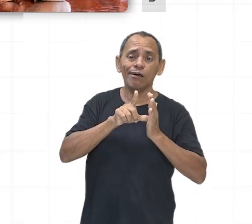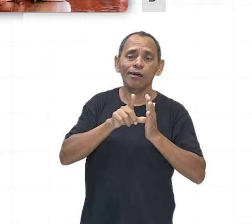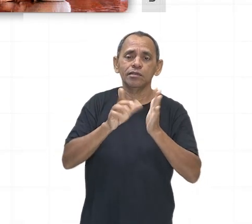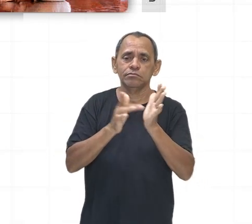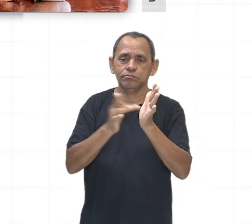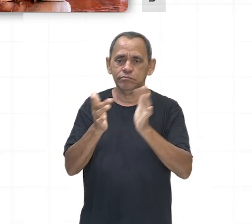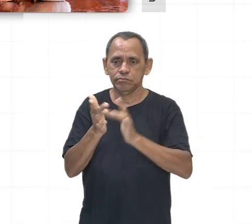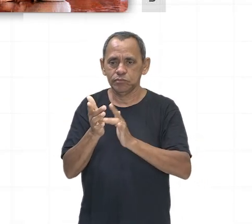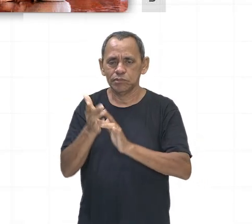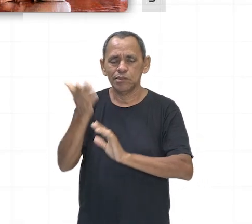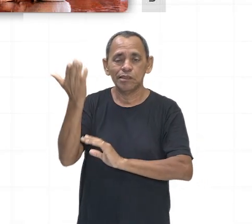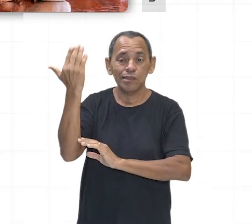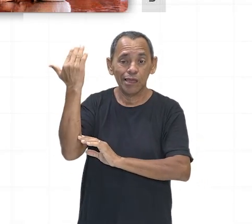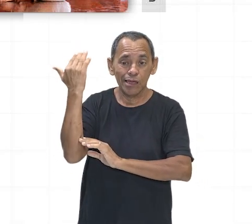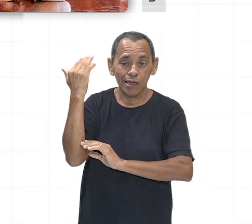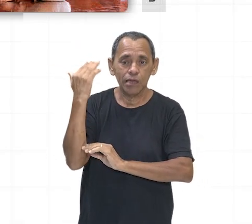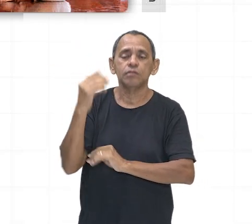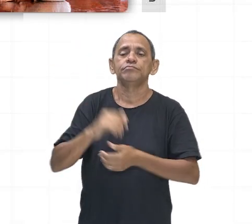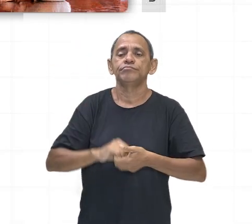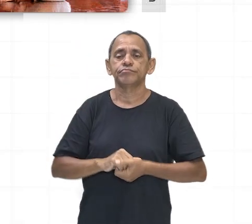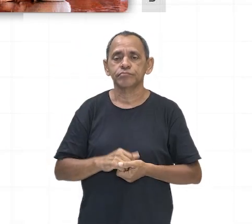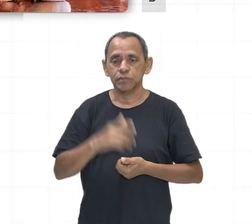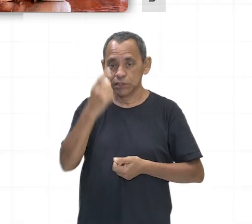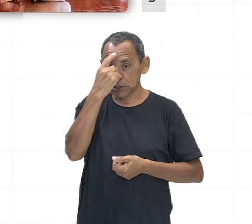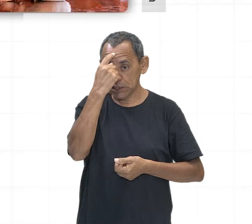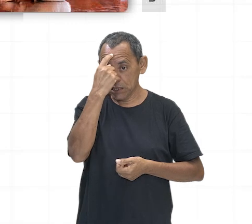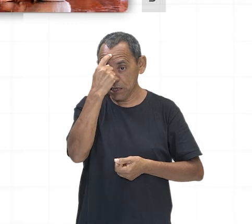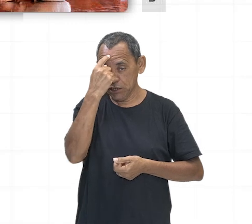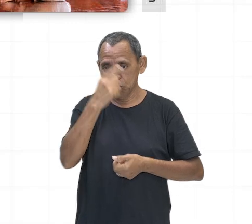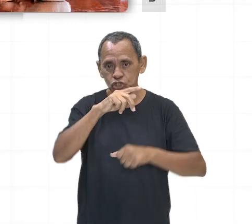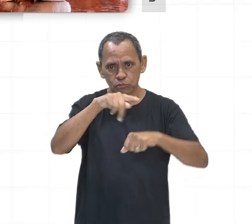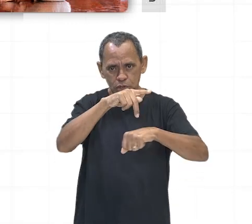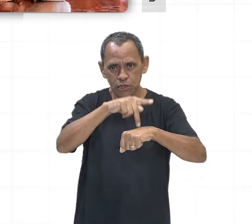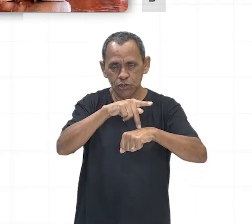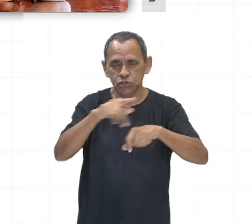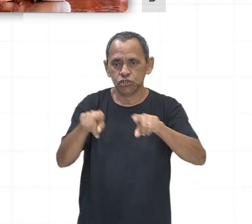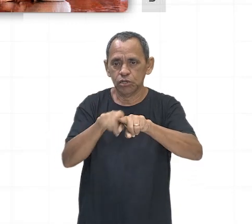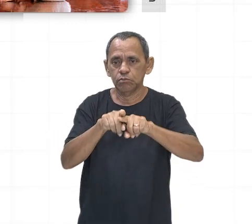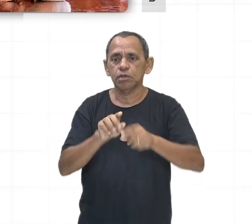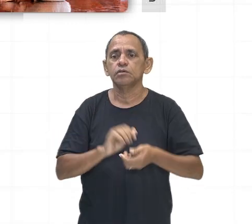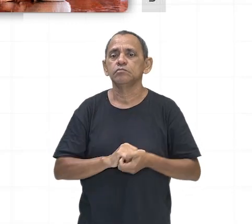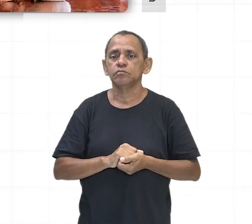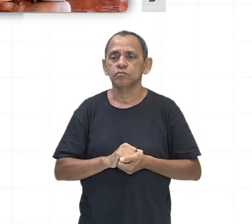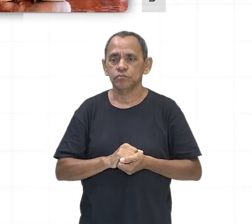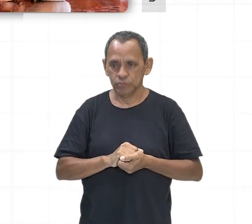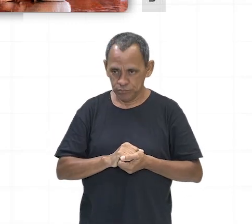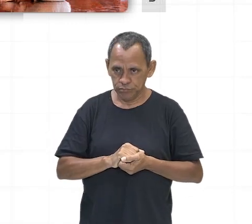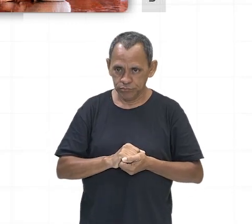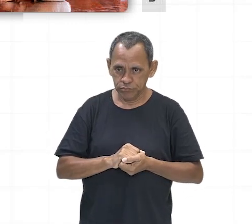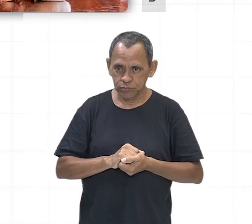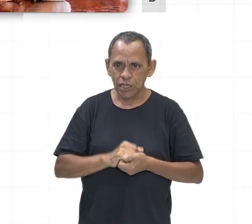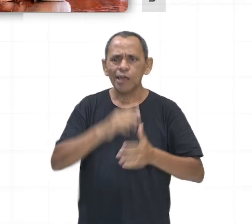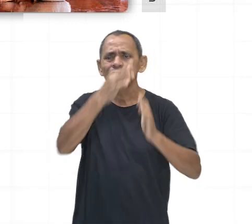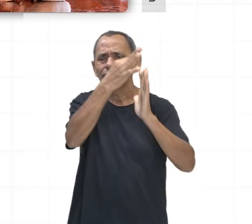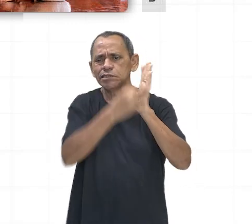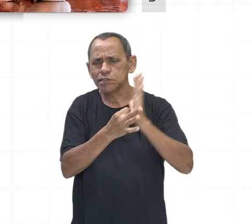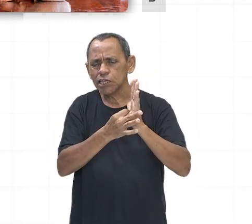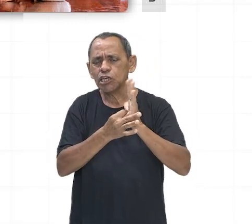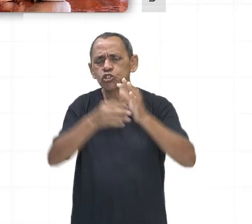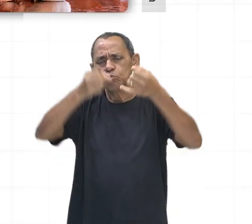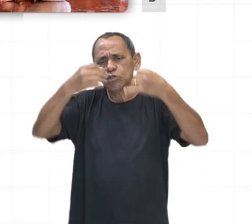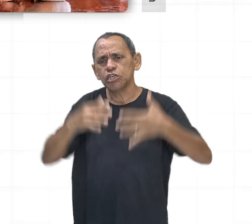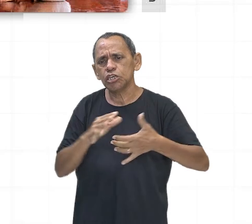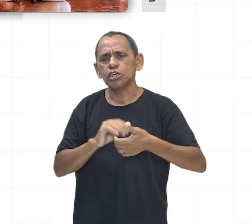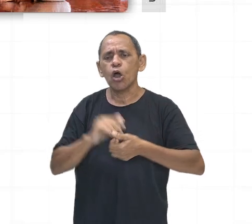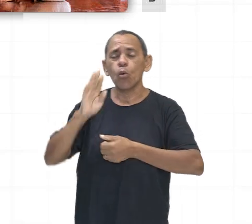Índia. Né? E essa parábola que nós escutamos, ela fala desse principal ensinamento do budismo,